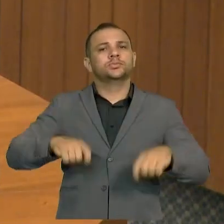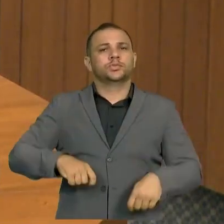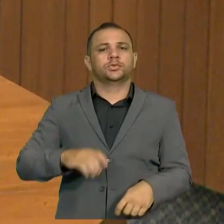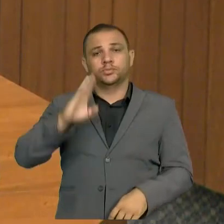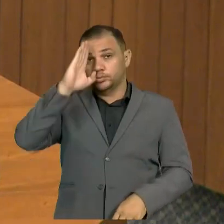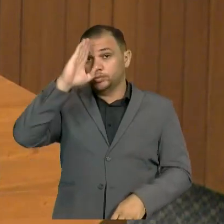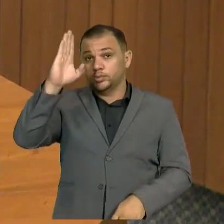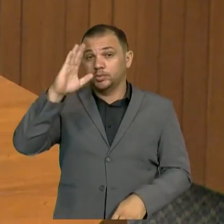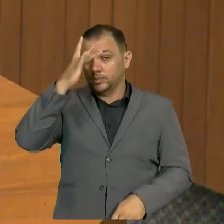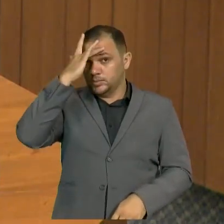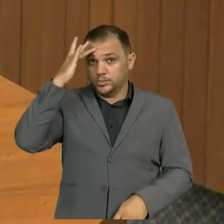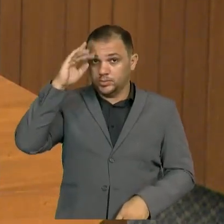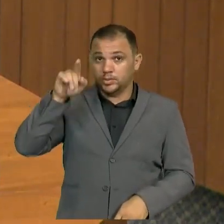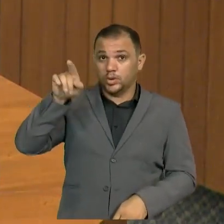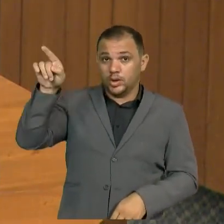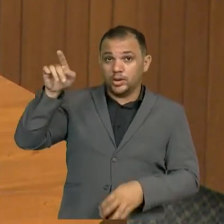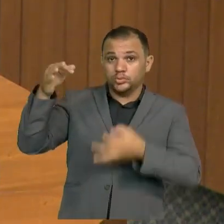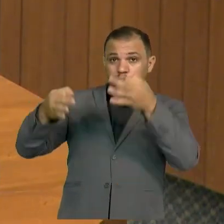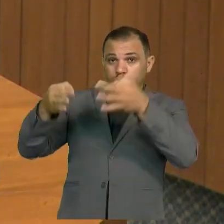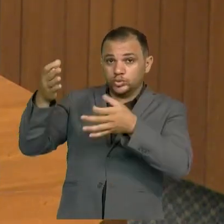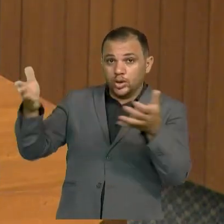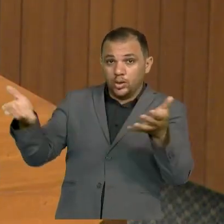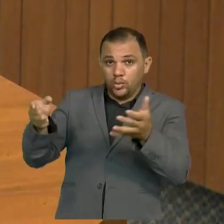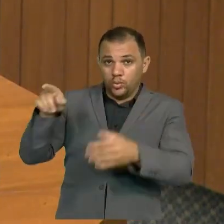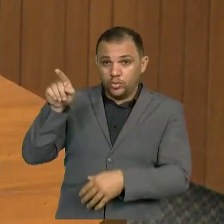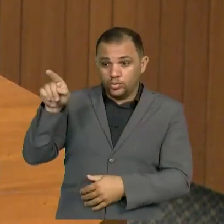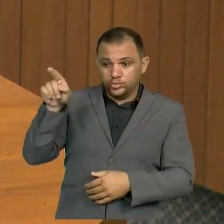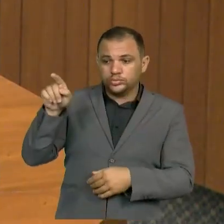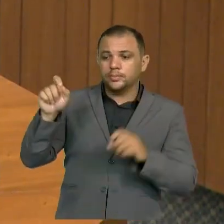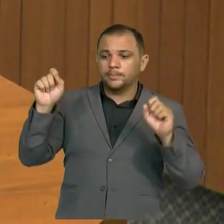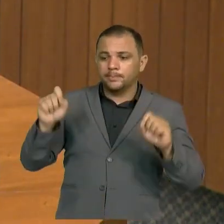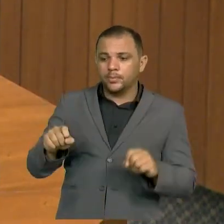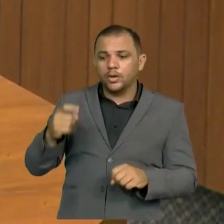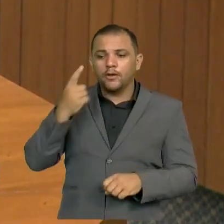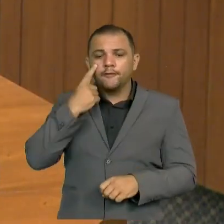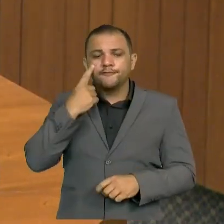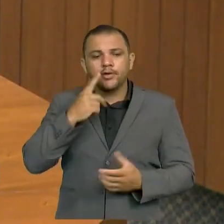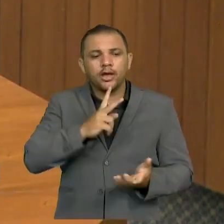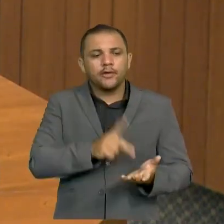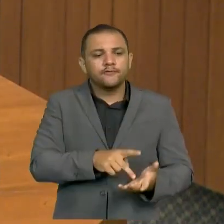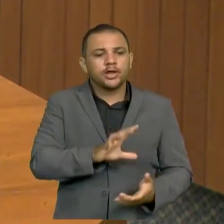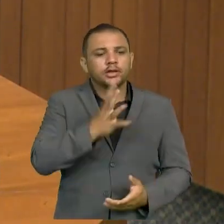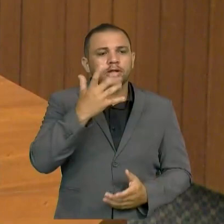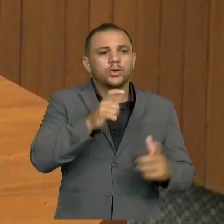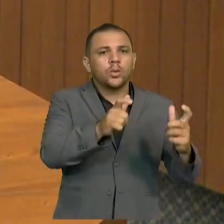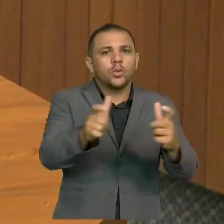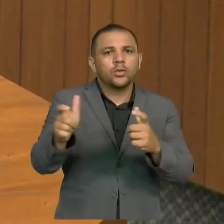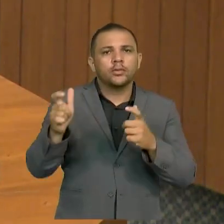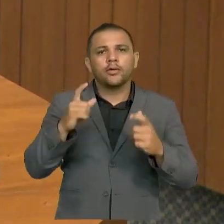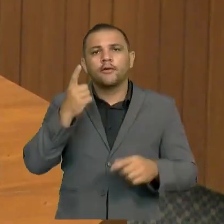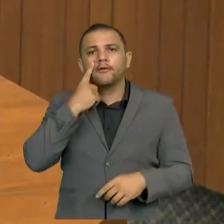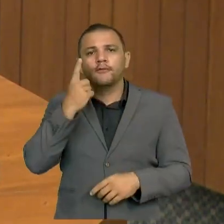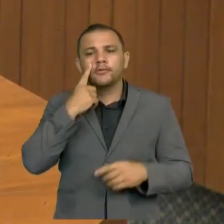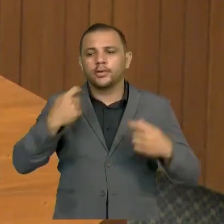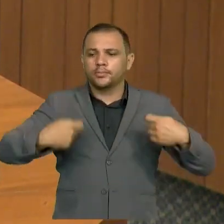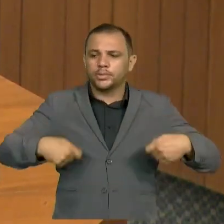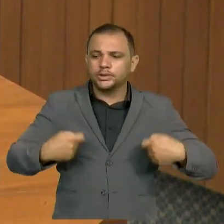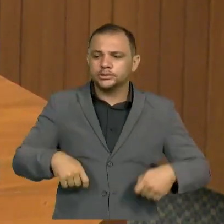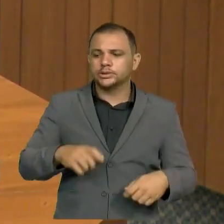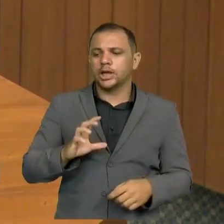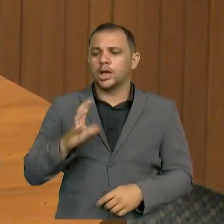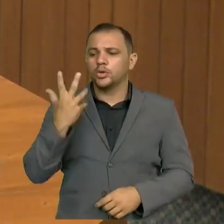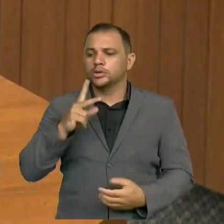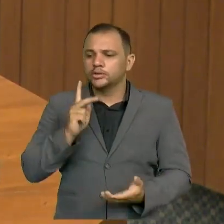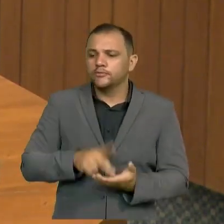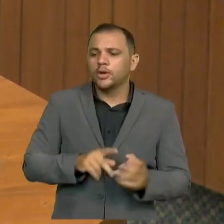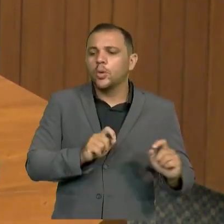as pessoas lá em cima que julgam hoje busquem conhecer a realidade, busquem conhecer o que realmente